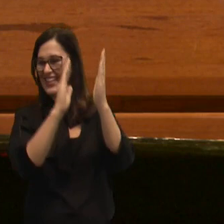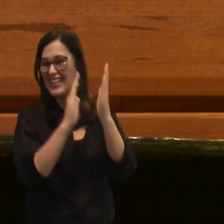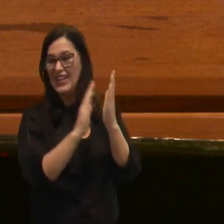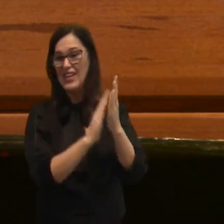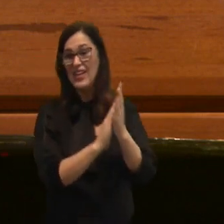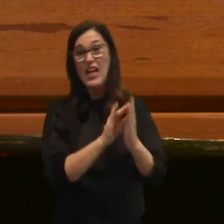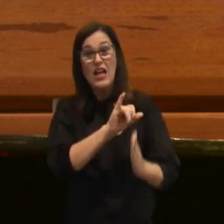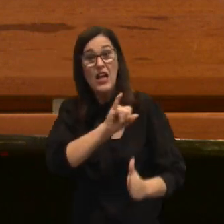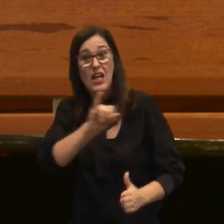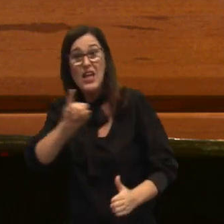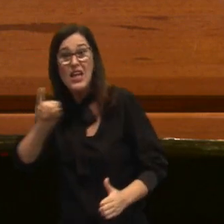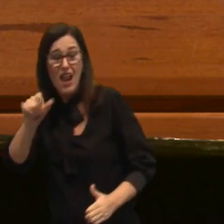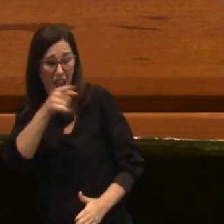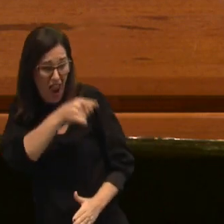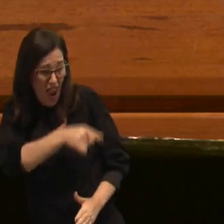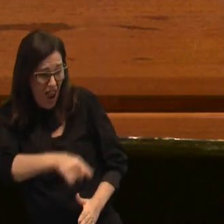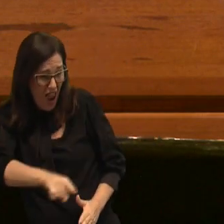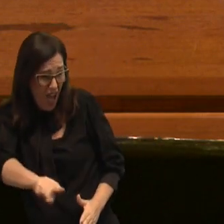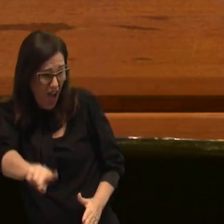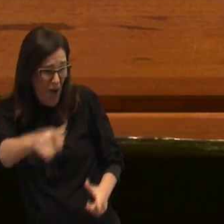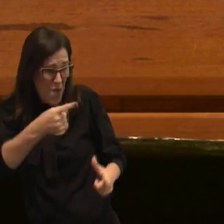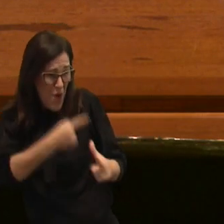louvarei. Se no vale eu